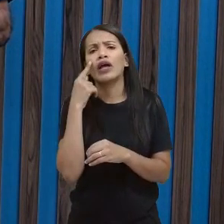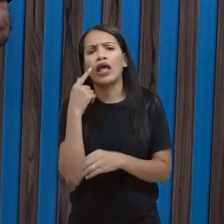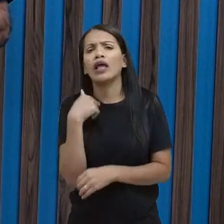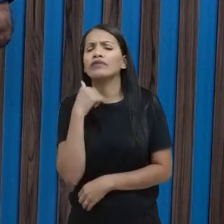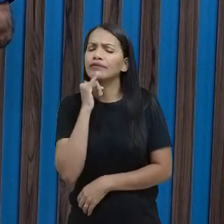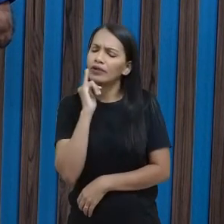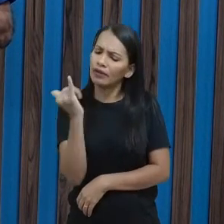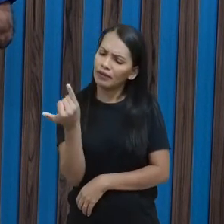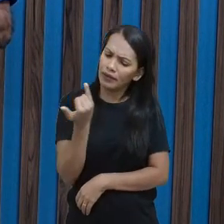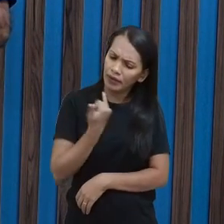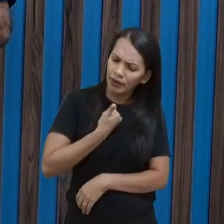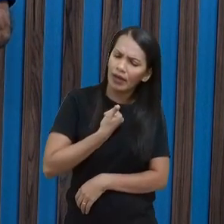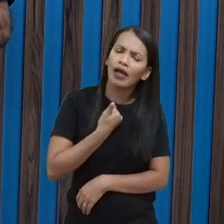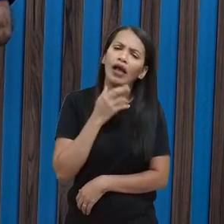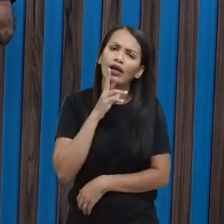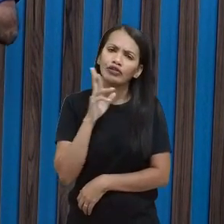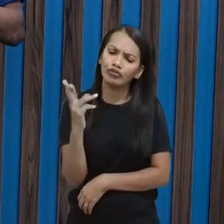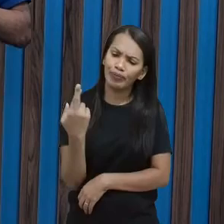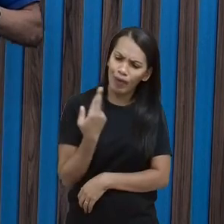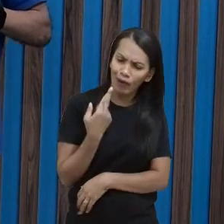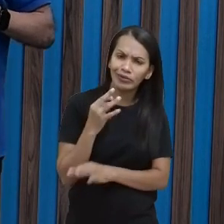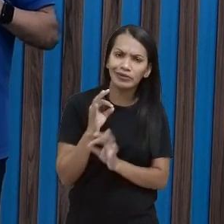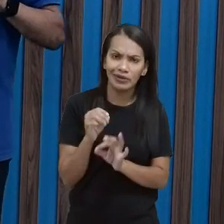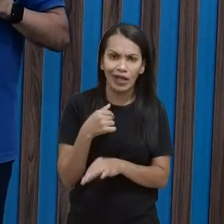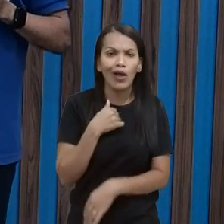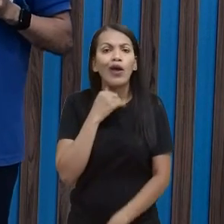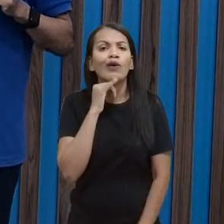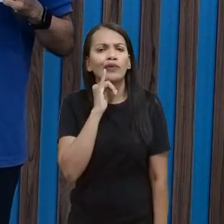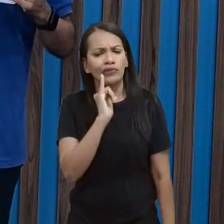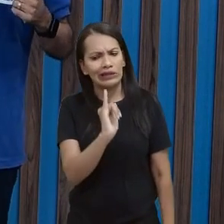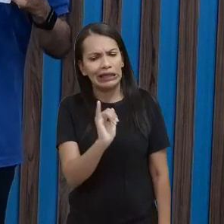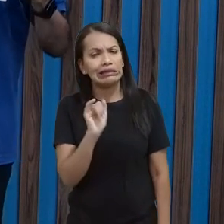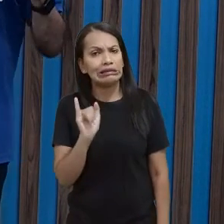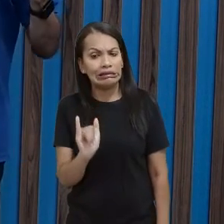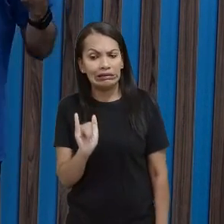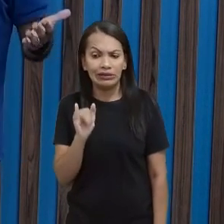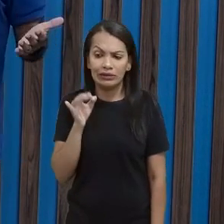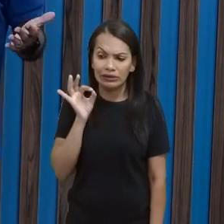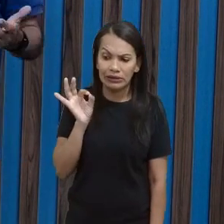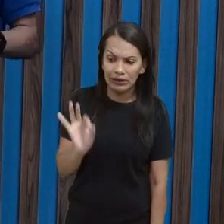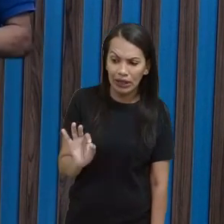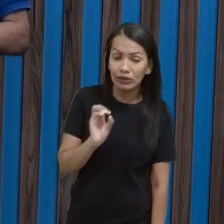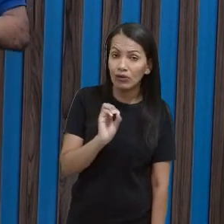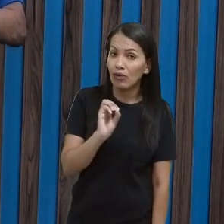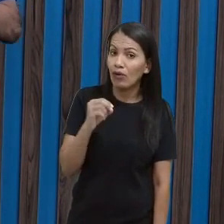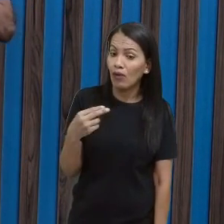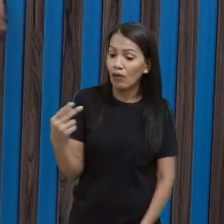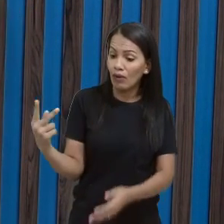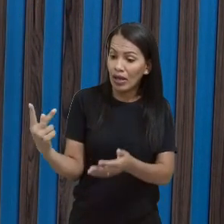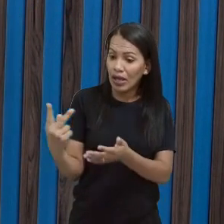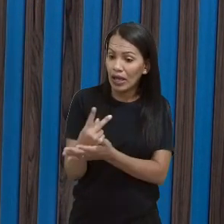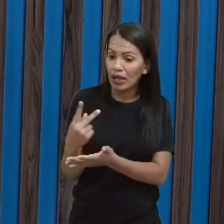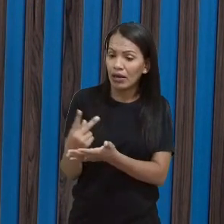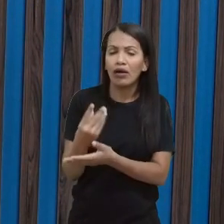resposta da questão, Ricardinho, é tal. Aí eu vou dizer se está certo ou se está errado.